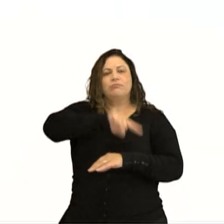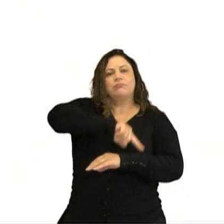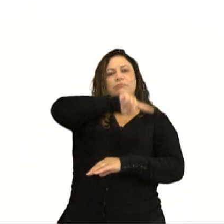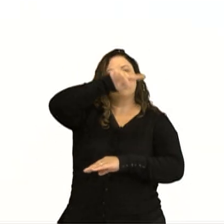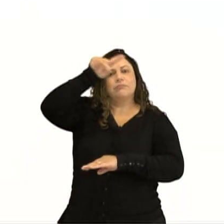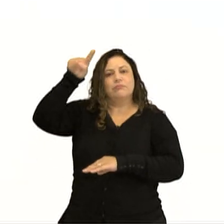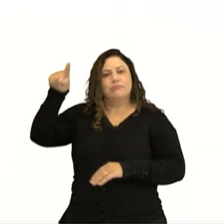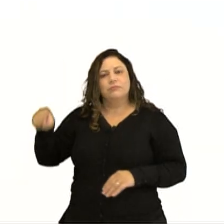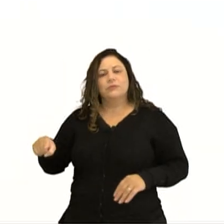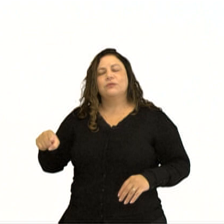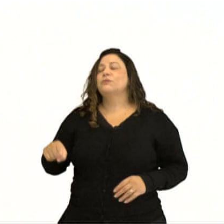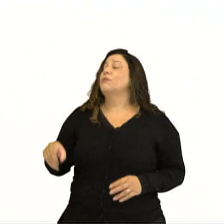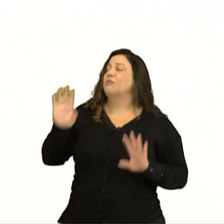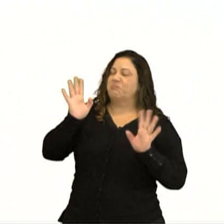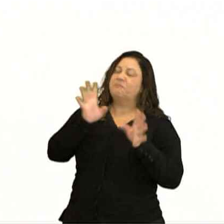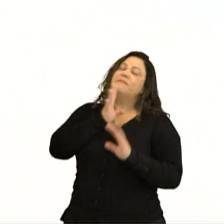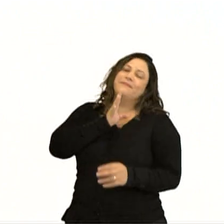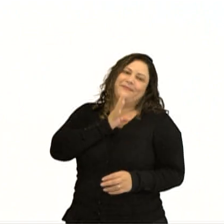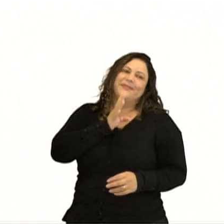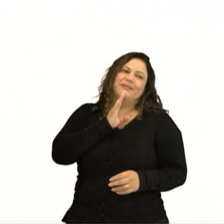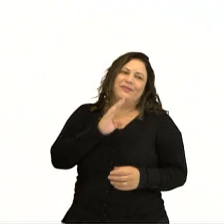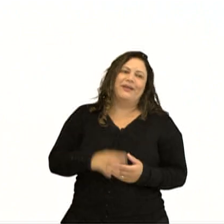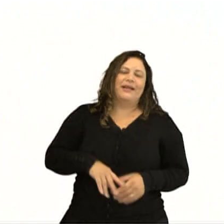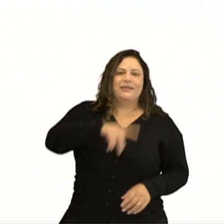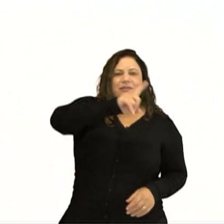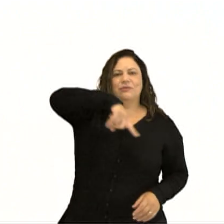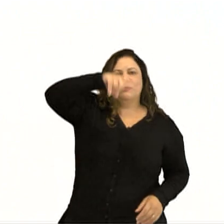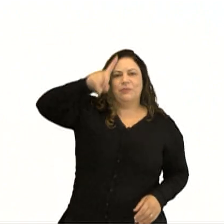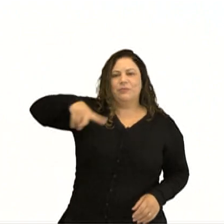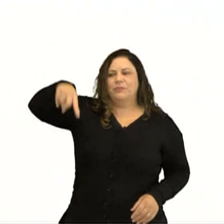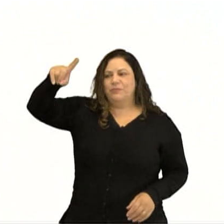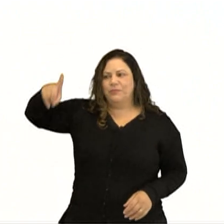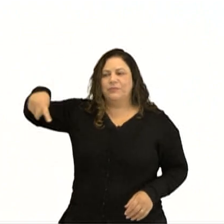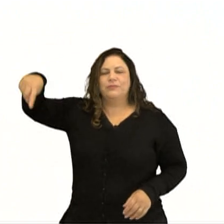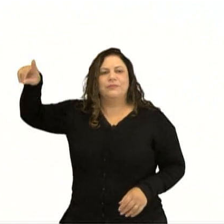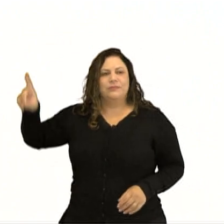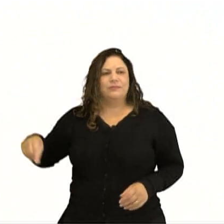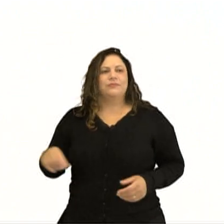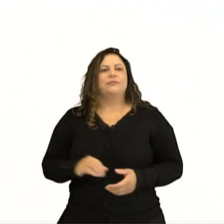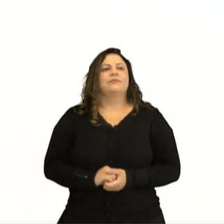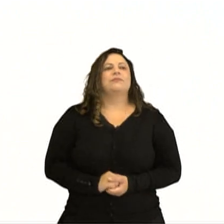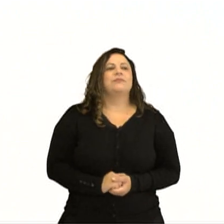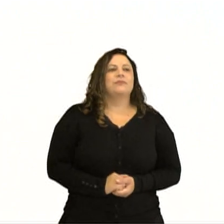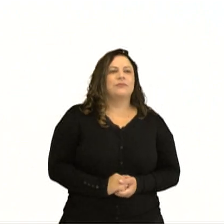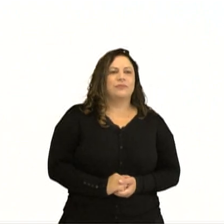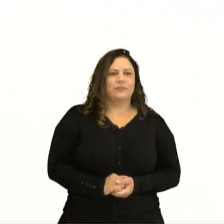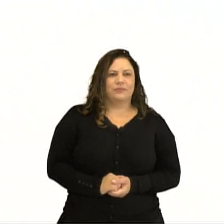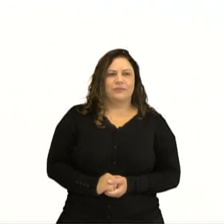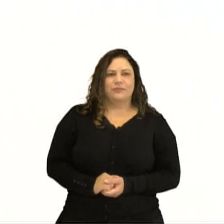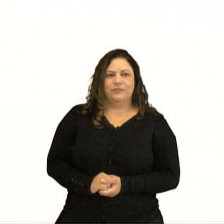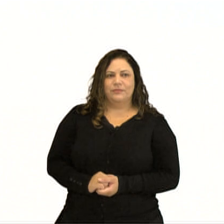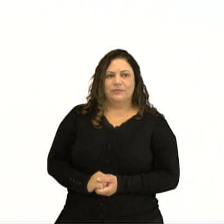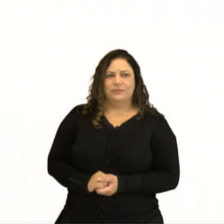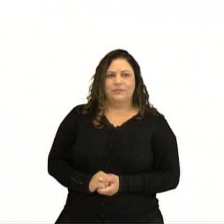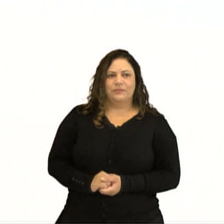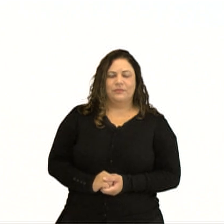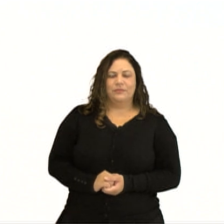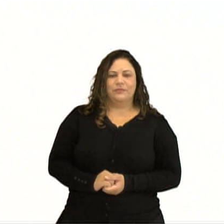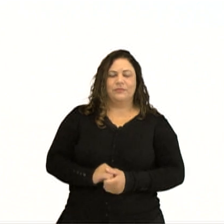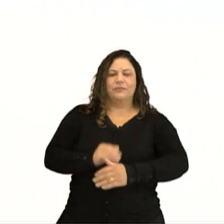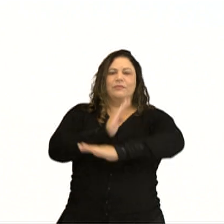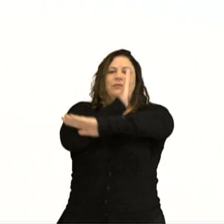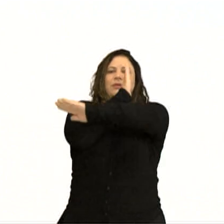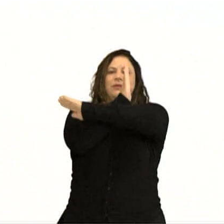já não conhecemos, não é, pessoal? Sinuosa. E a